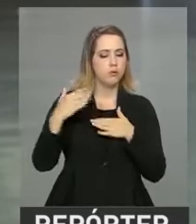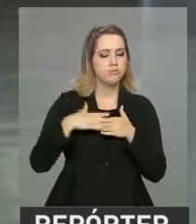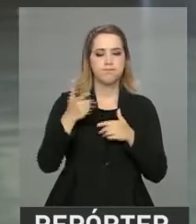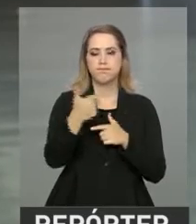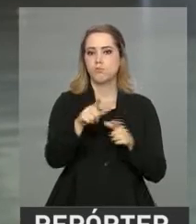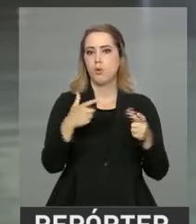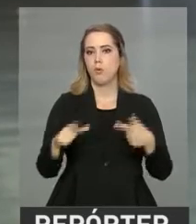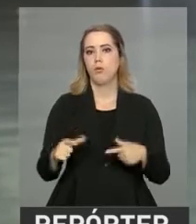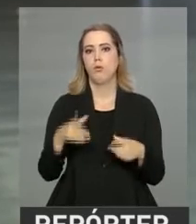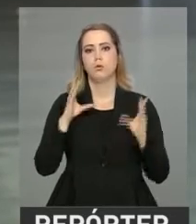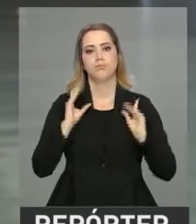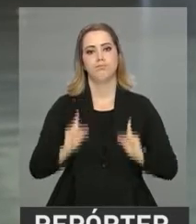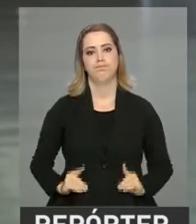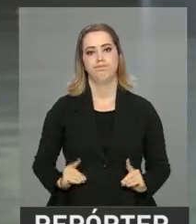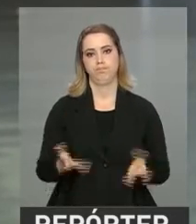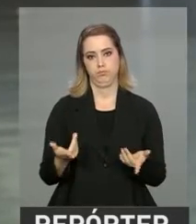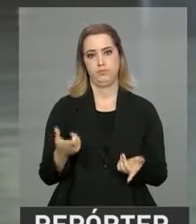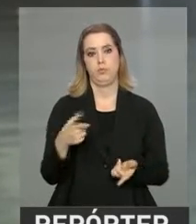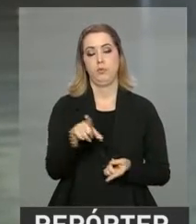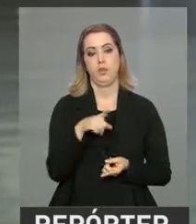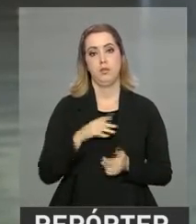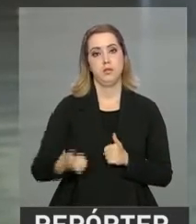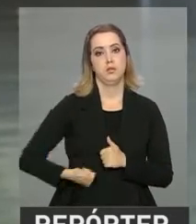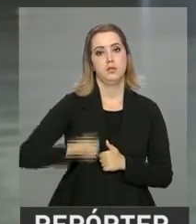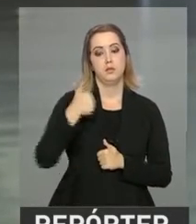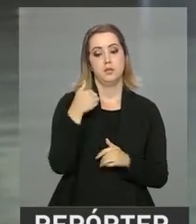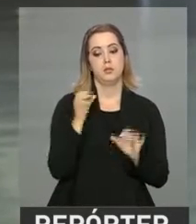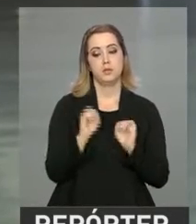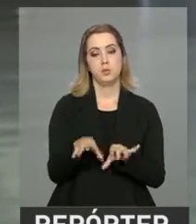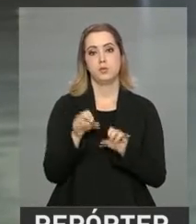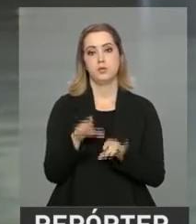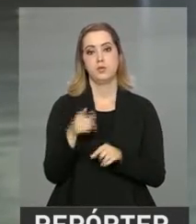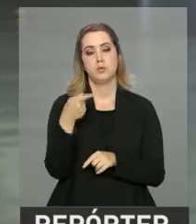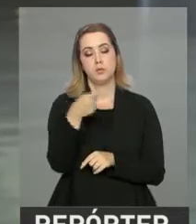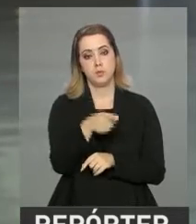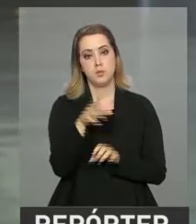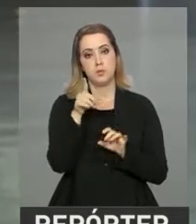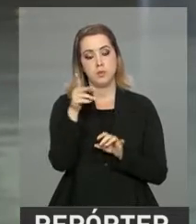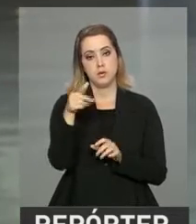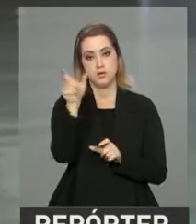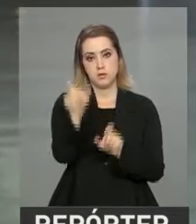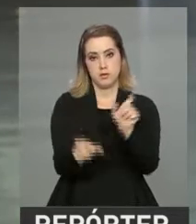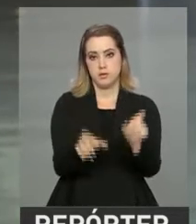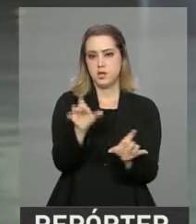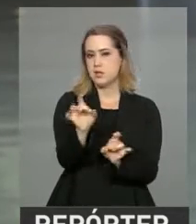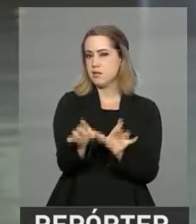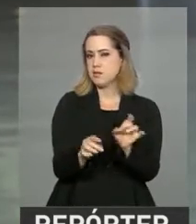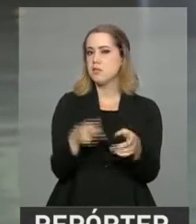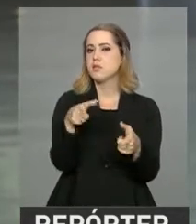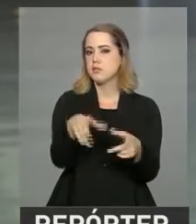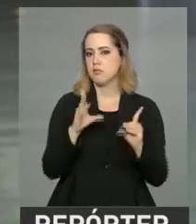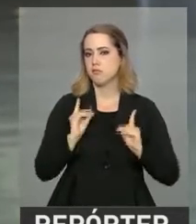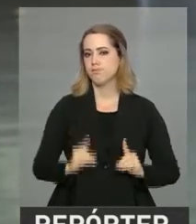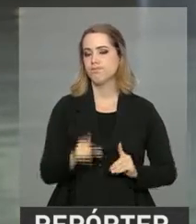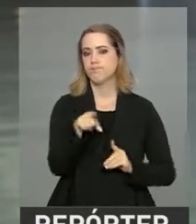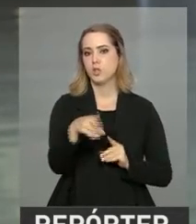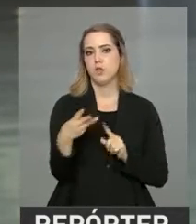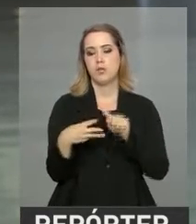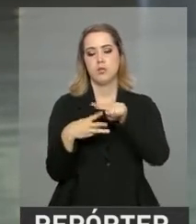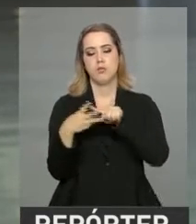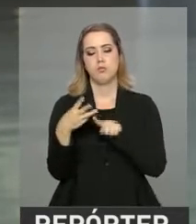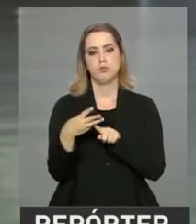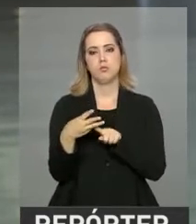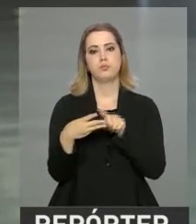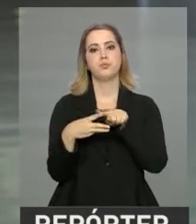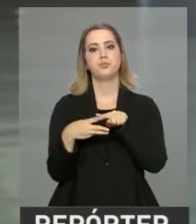deficiência. Para melhorar o desenvolvimento do ensino voltado para esse público, o Ministério da Educação trabalha em 3 eixos. Um deles